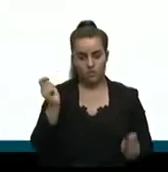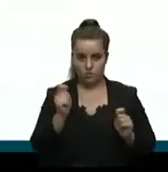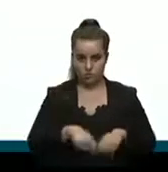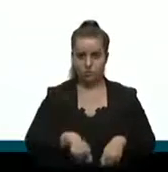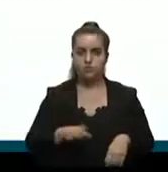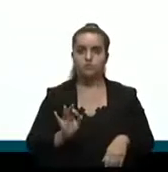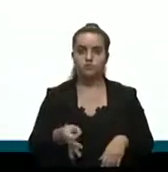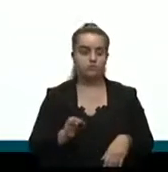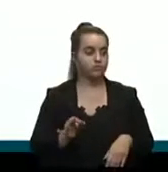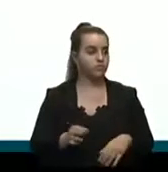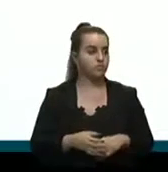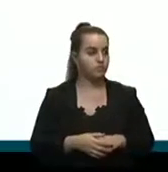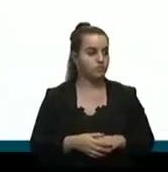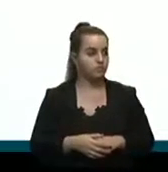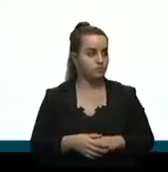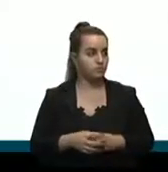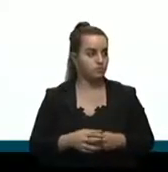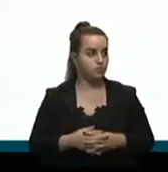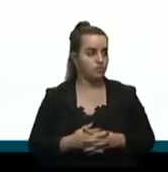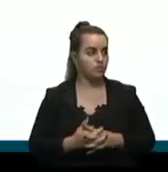hipótese.